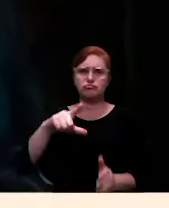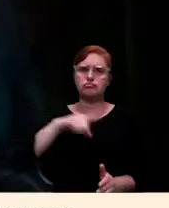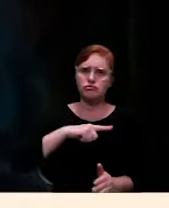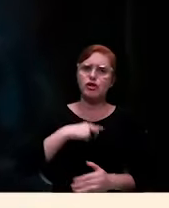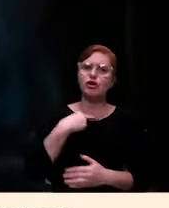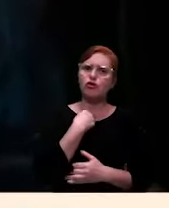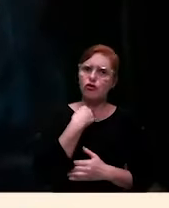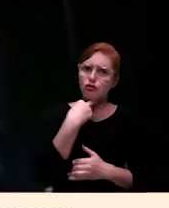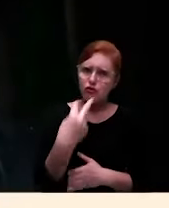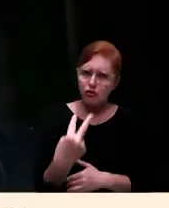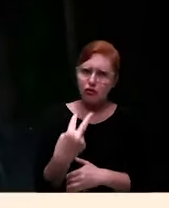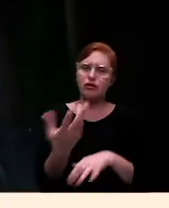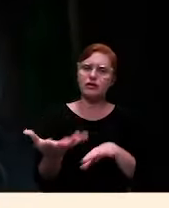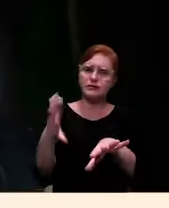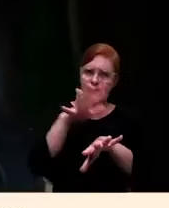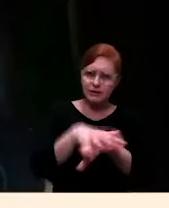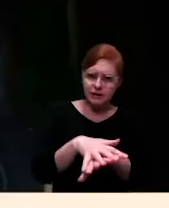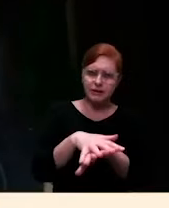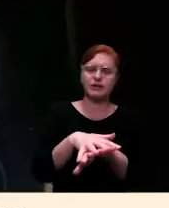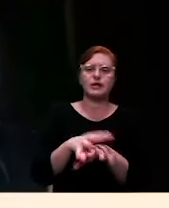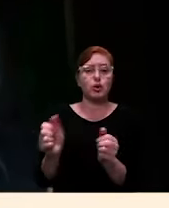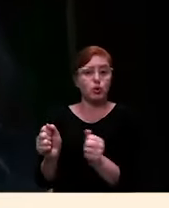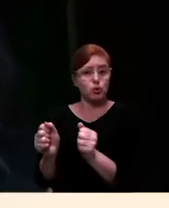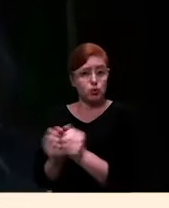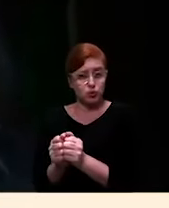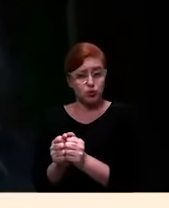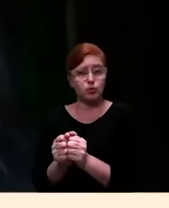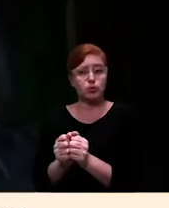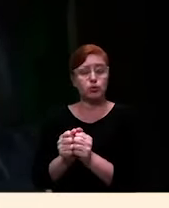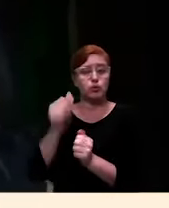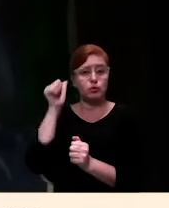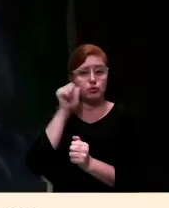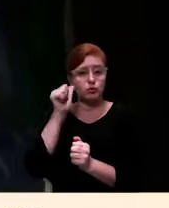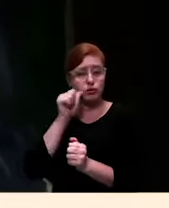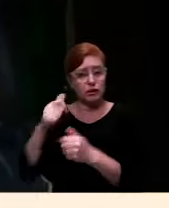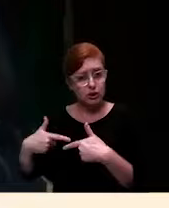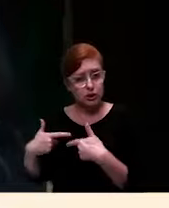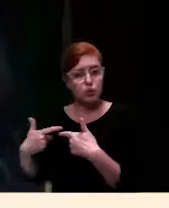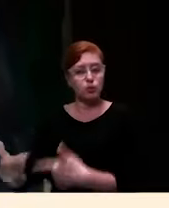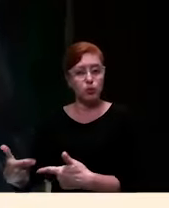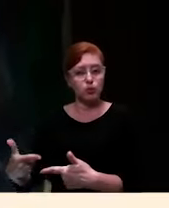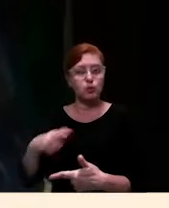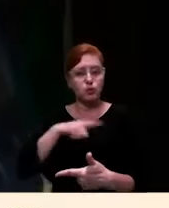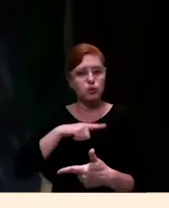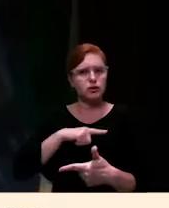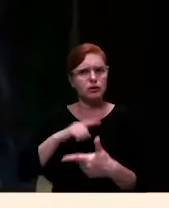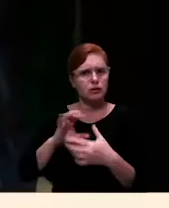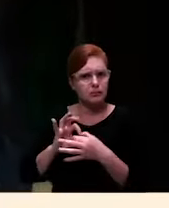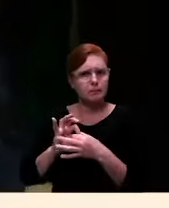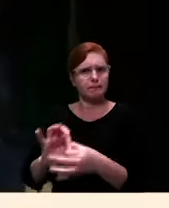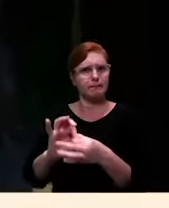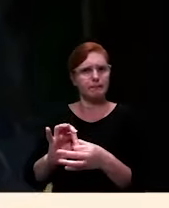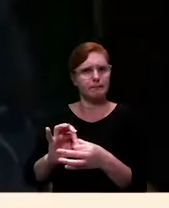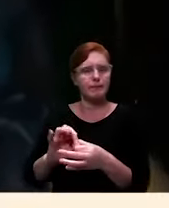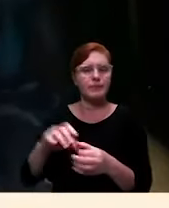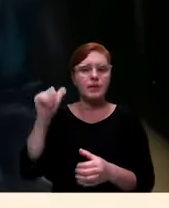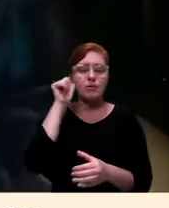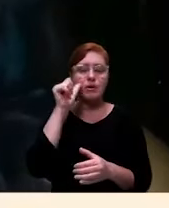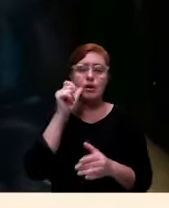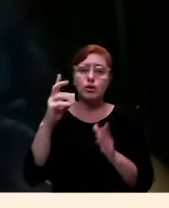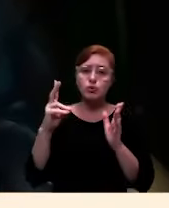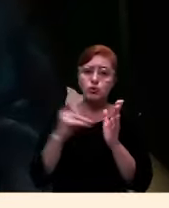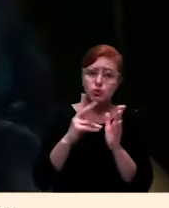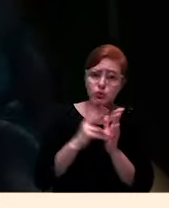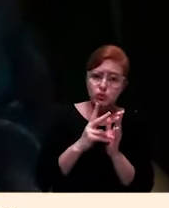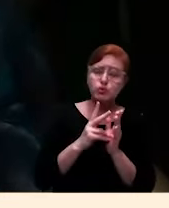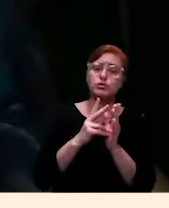elas terem vozes, integrar as mulheres nas lutas, ter essa união com as mulheres